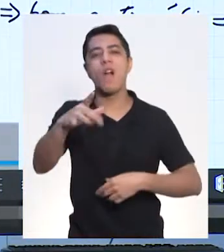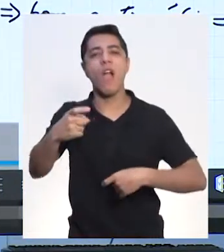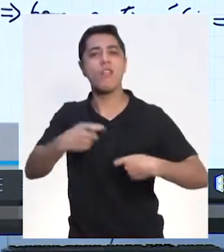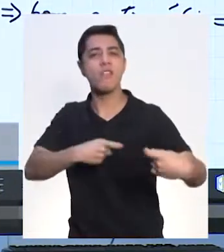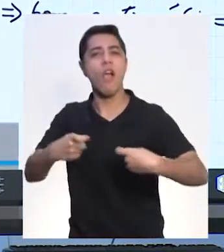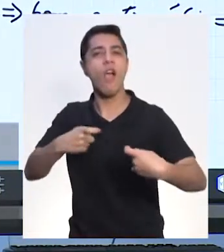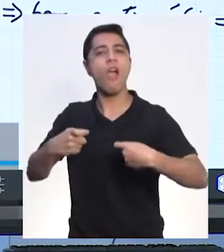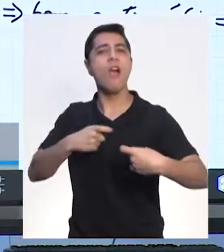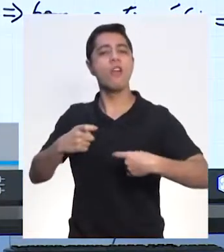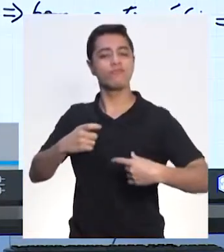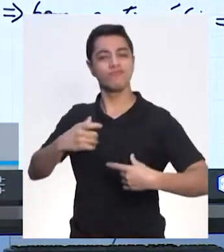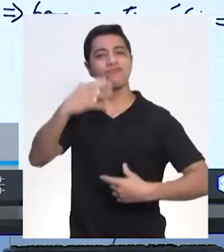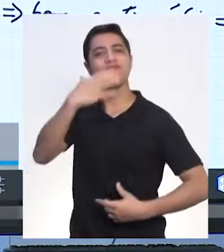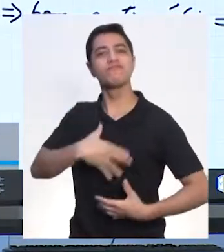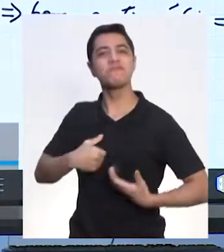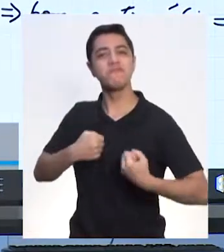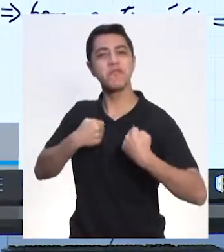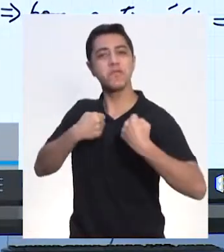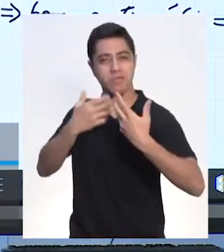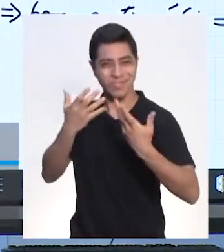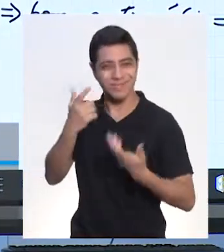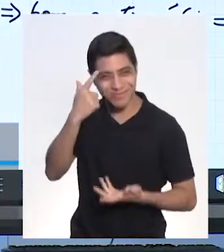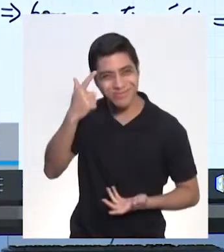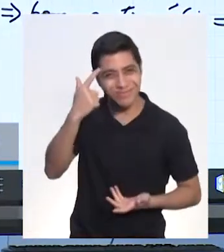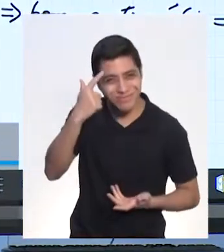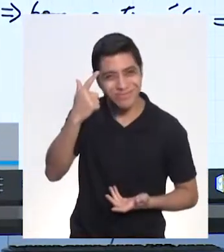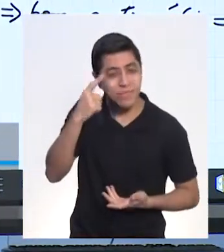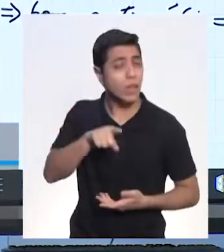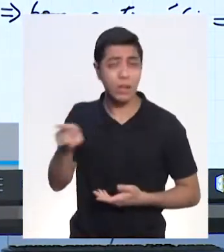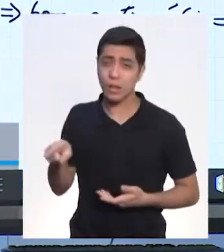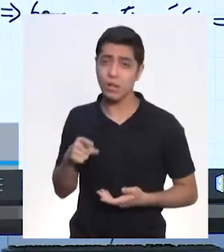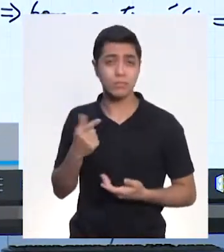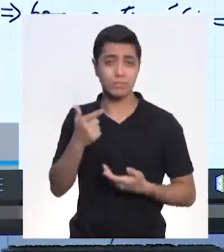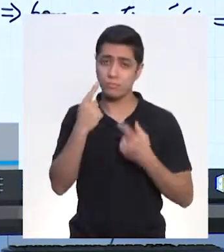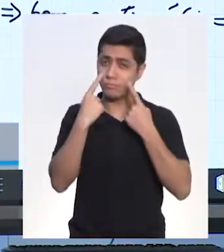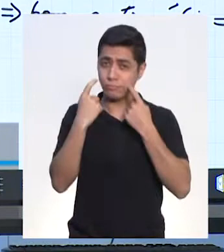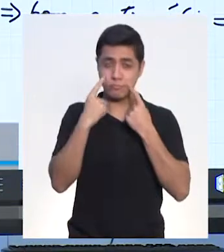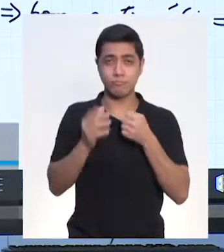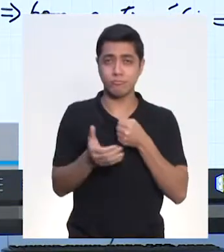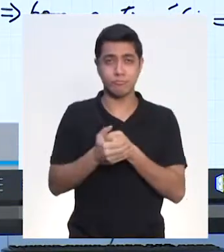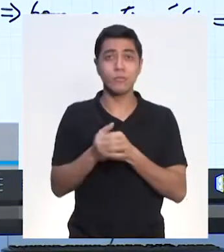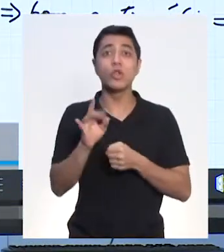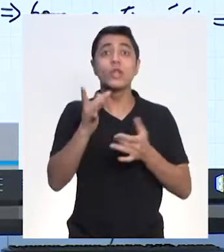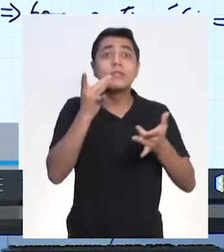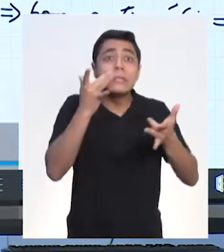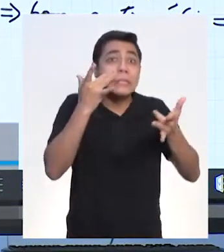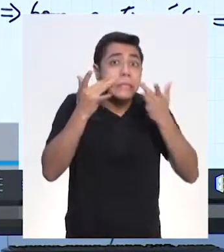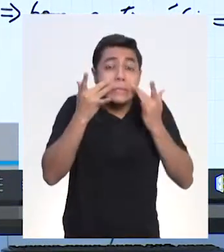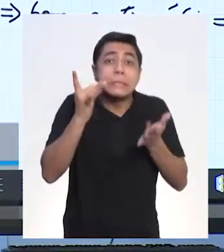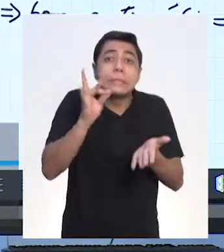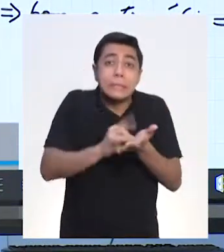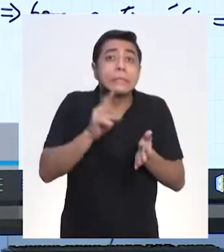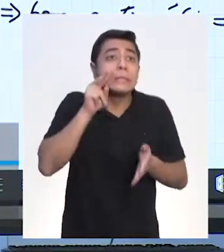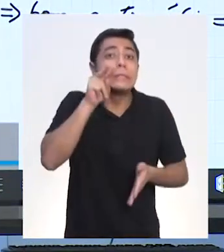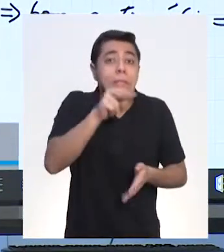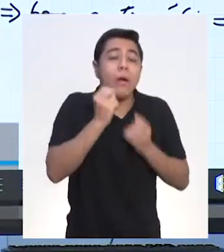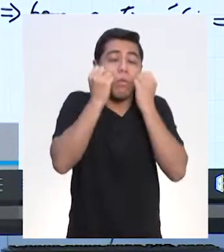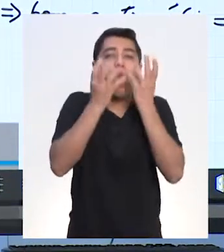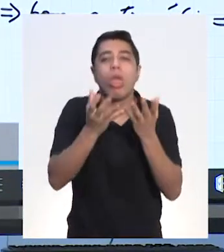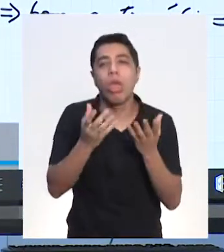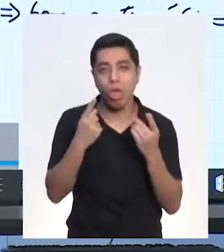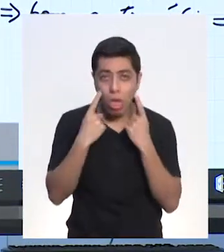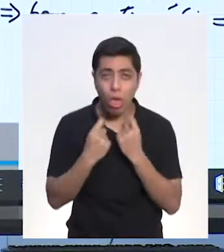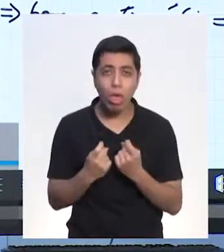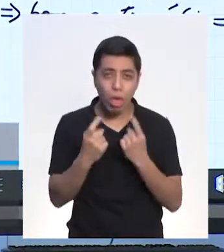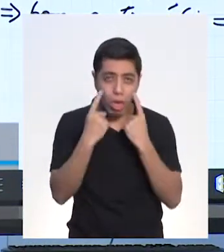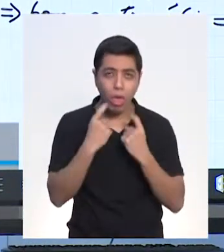né, purgar tudo ali, colocar tudo ali, os seus sentimentos, e se colocar no lugar daquele herói trágico, dentro do que a gente chama de catarse.